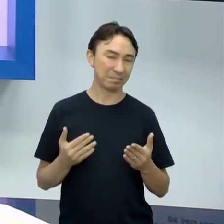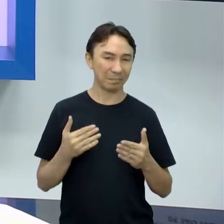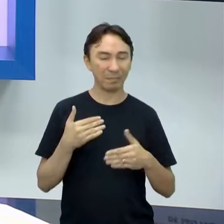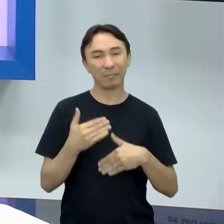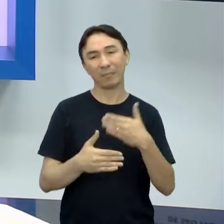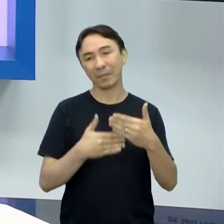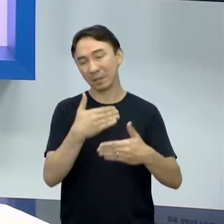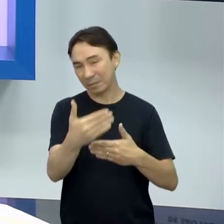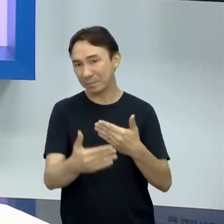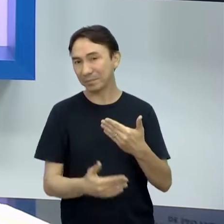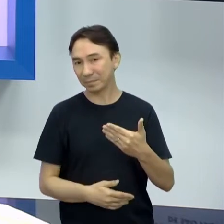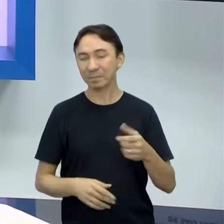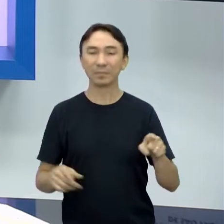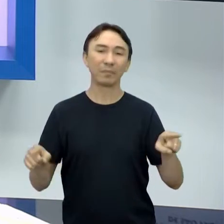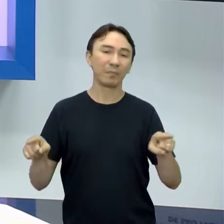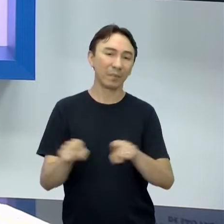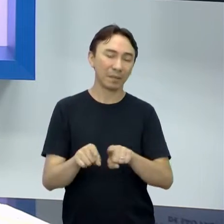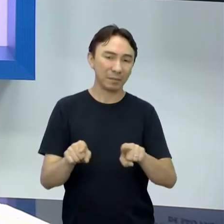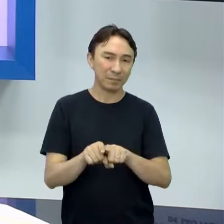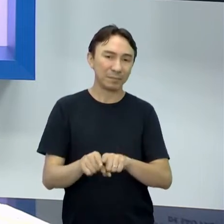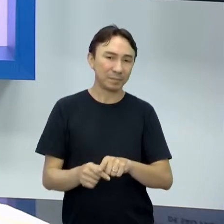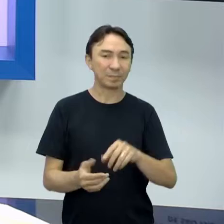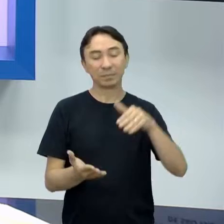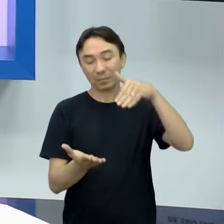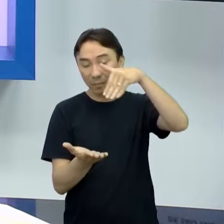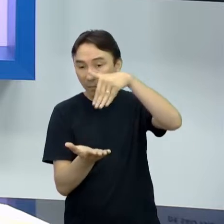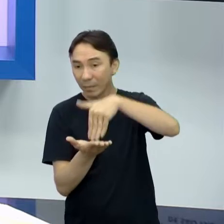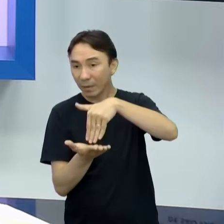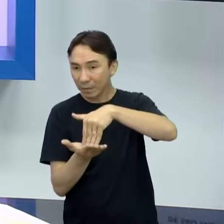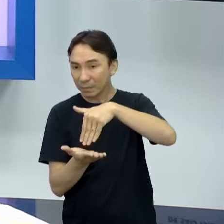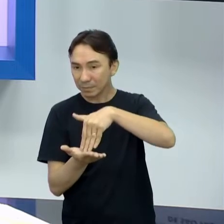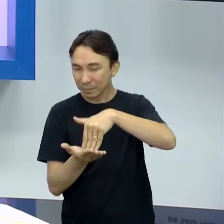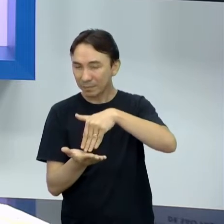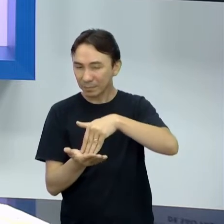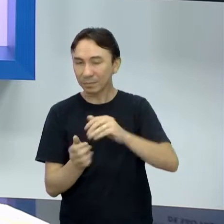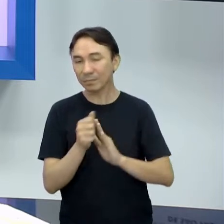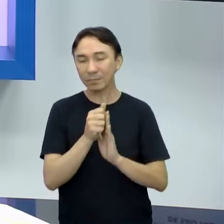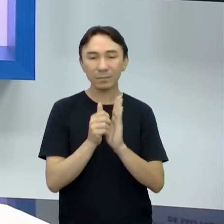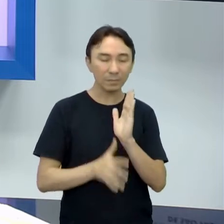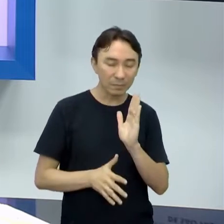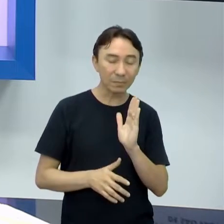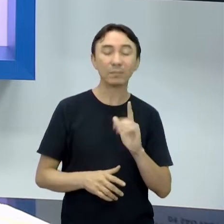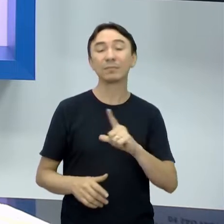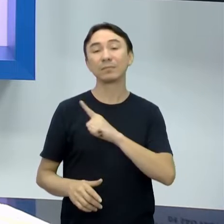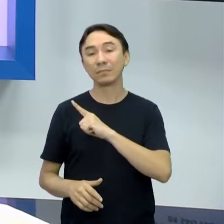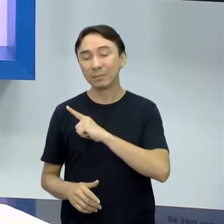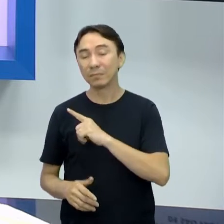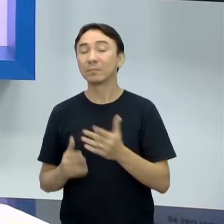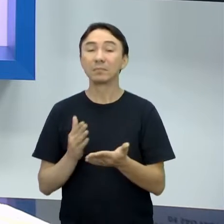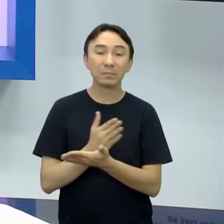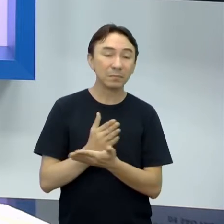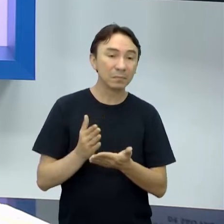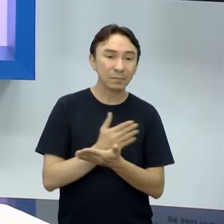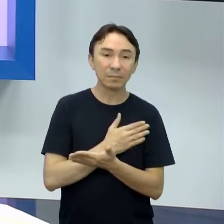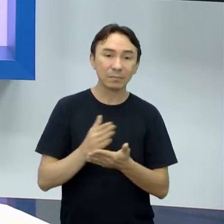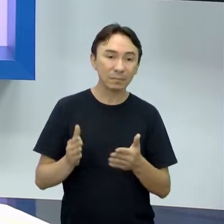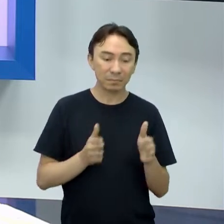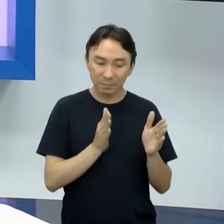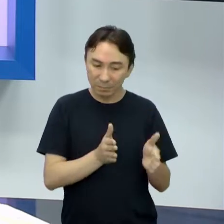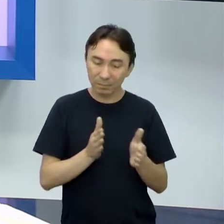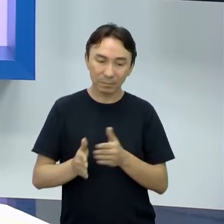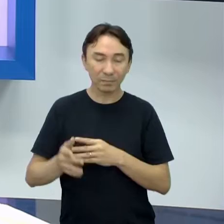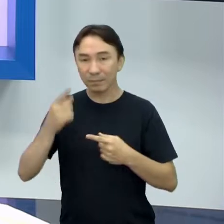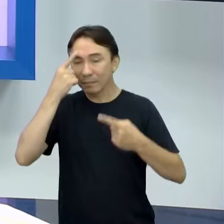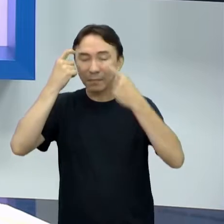gente encontra também ali no finalzinho da 3 a questão dos processos criativos, lembrando que o nosso